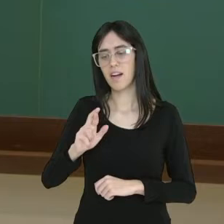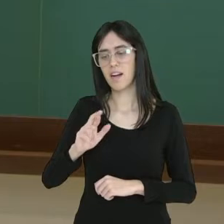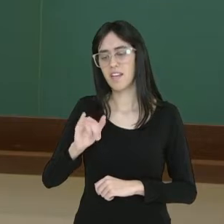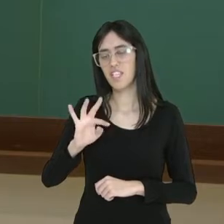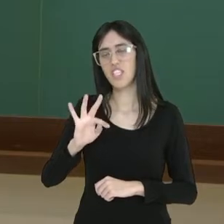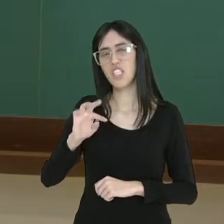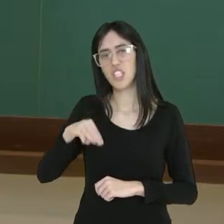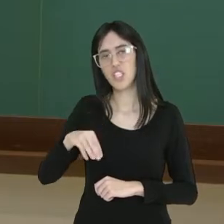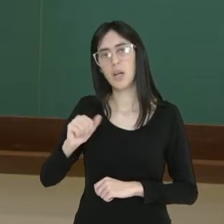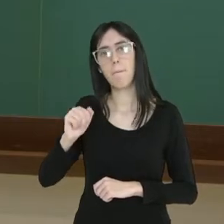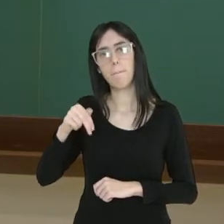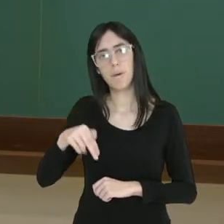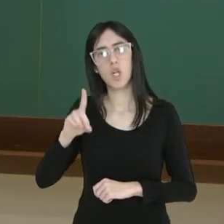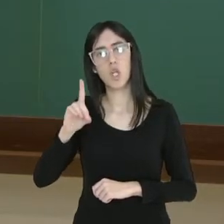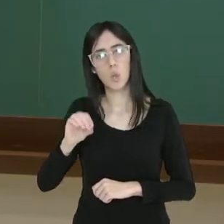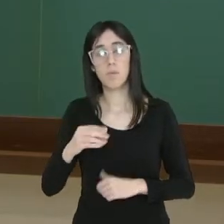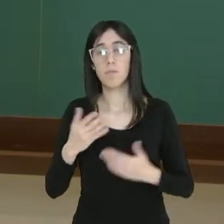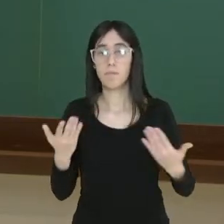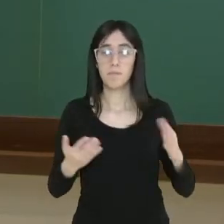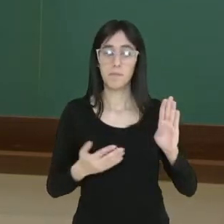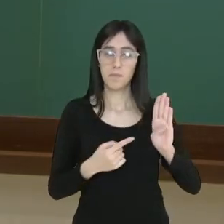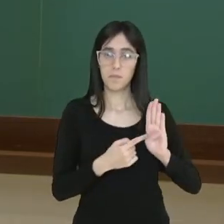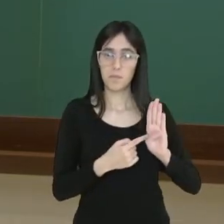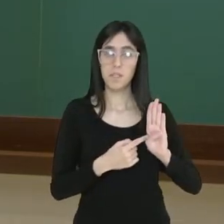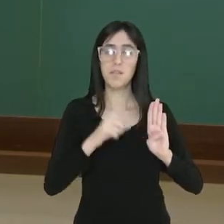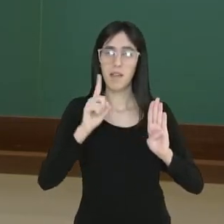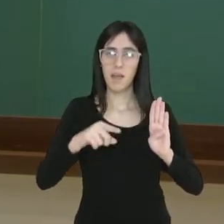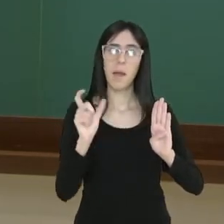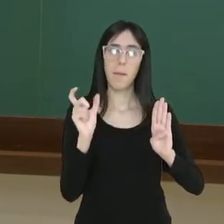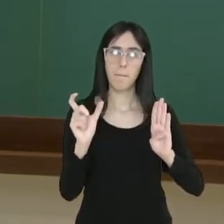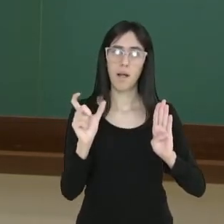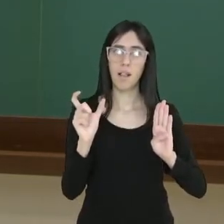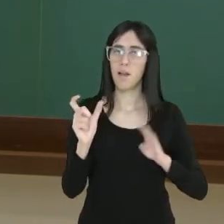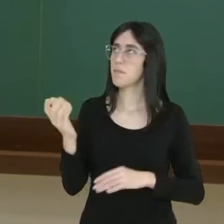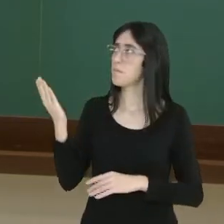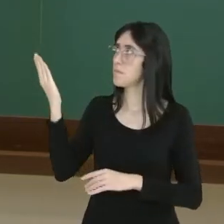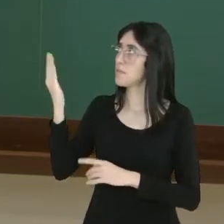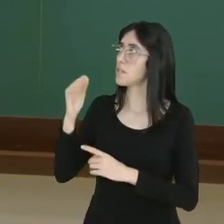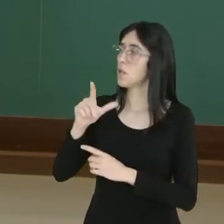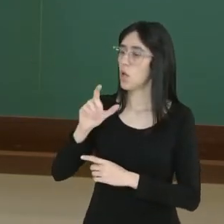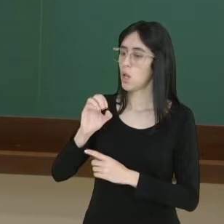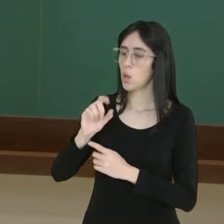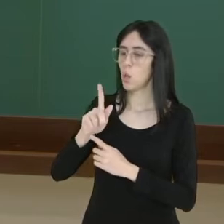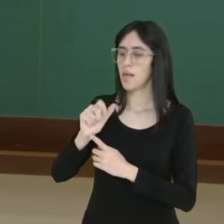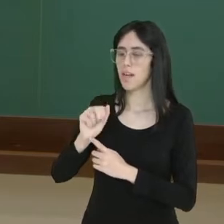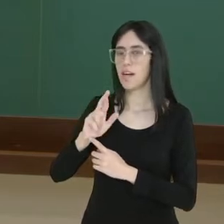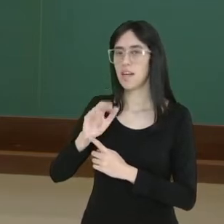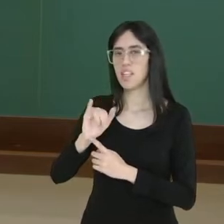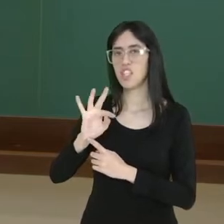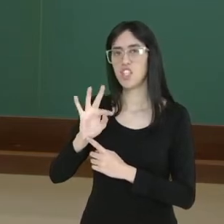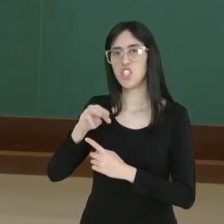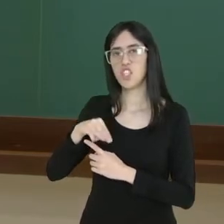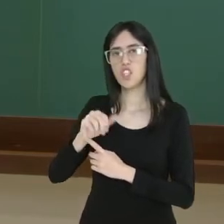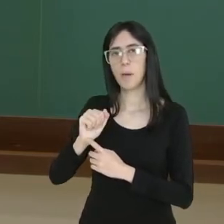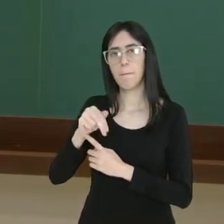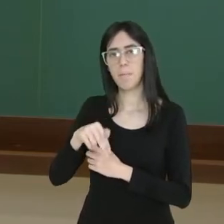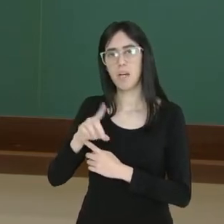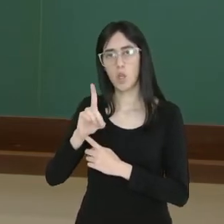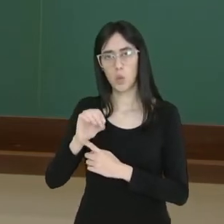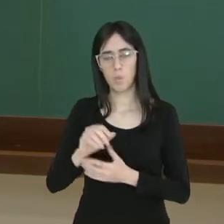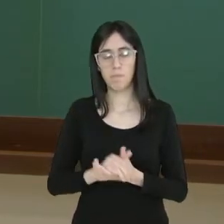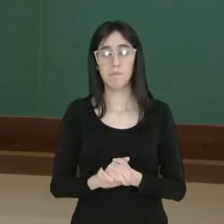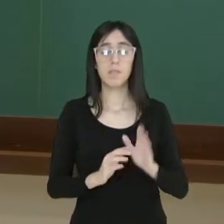o número B é conhecido por logaritmando. O logaritmo de B na base A só